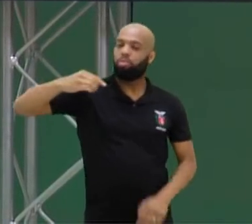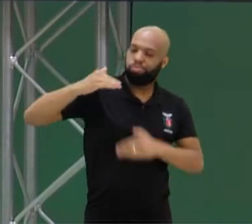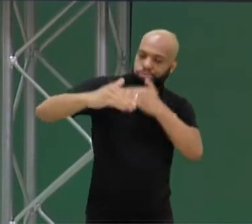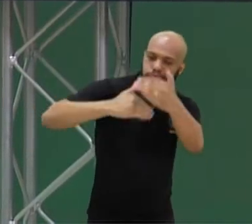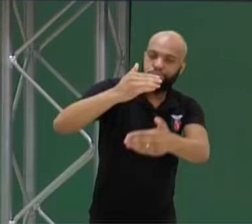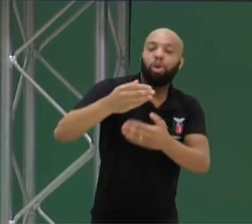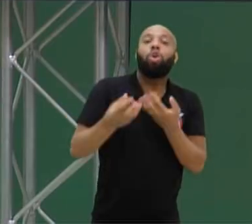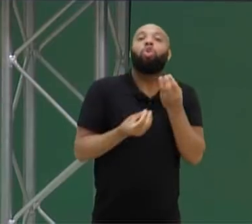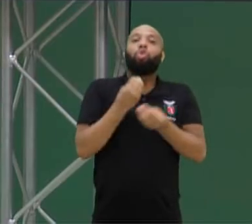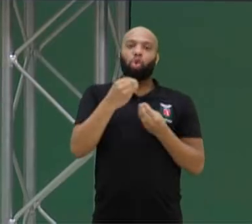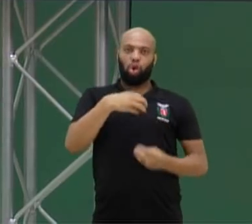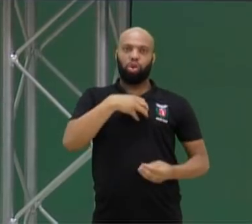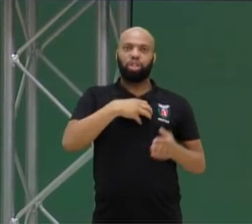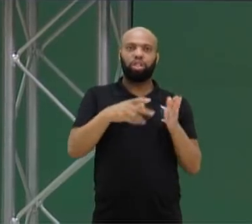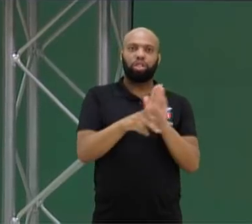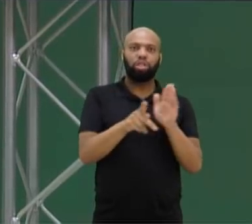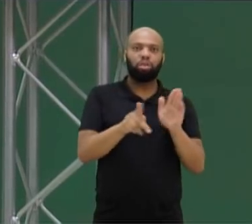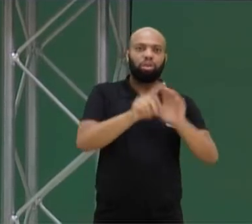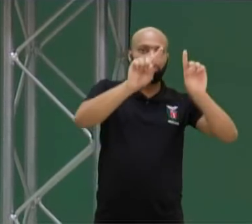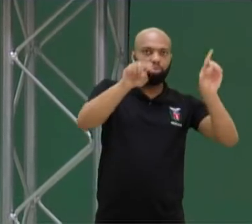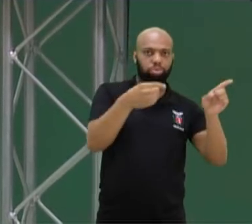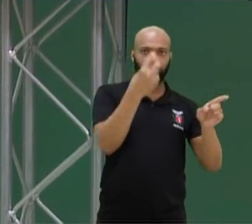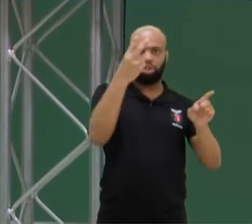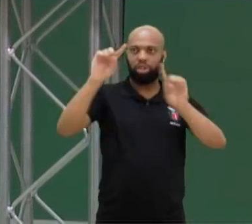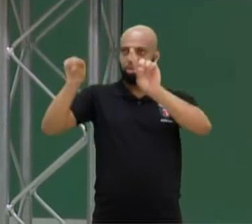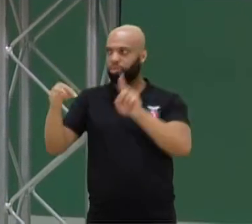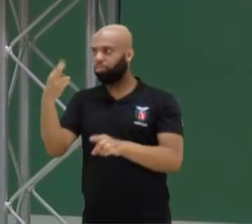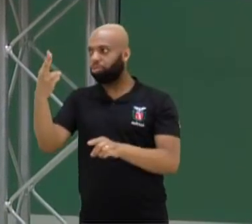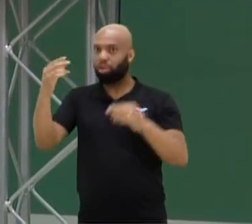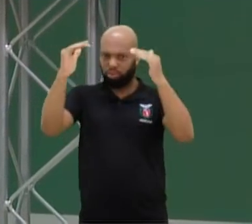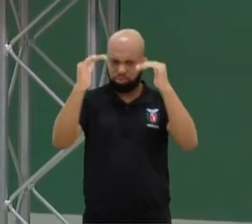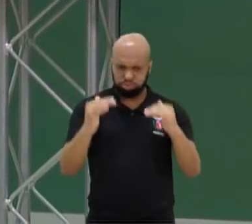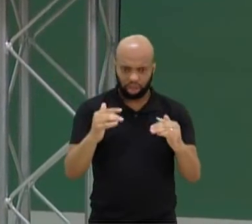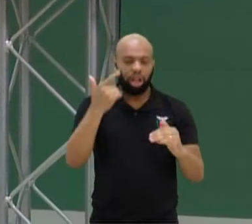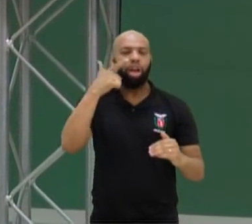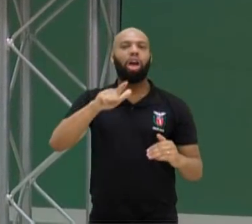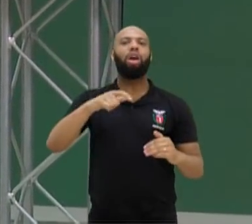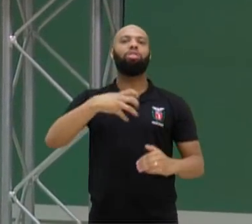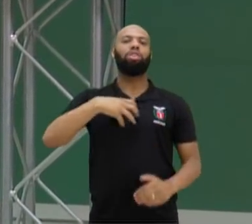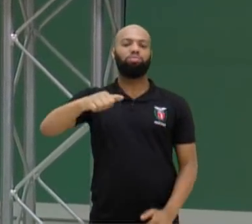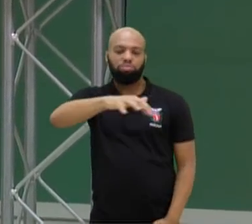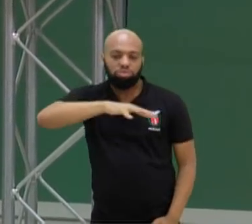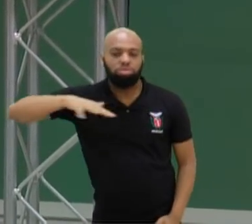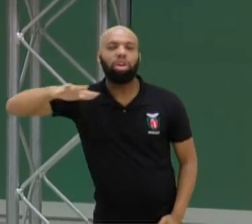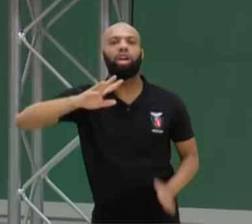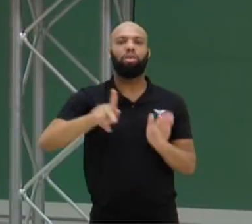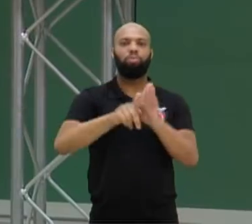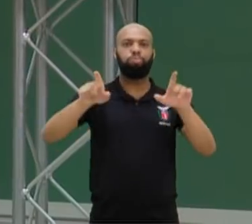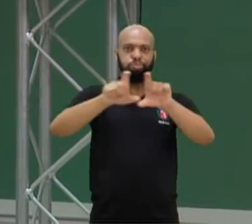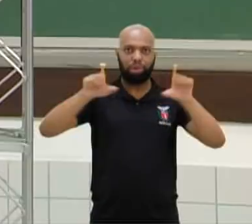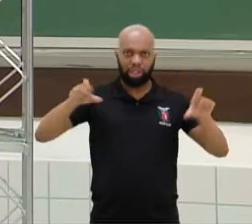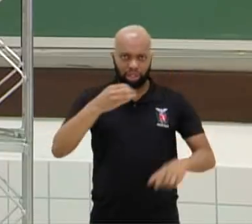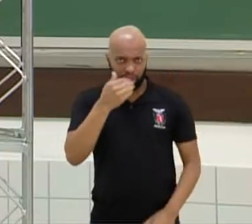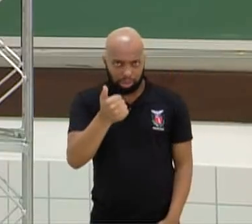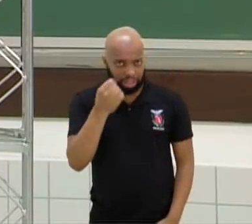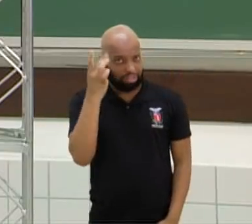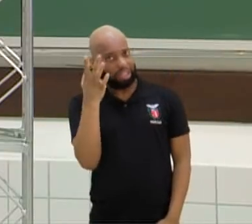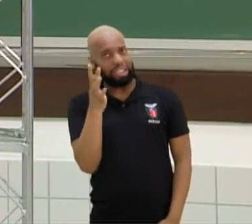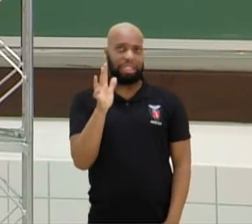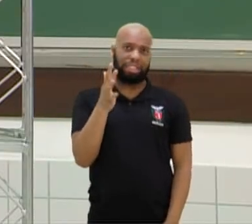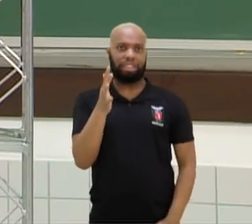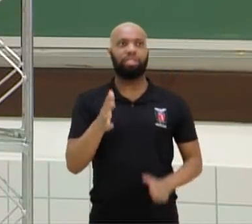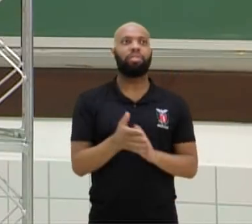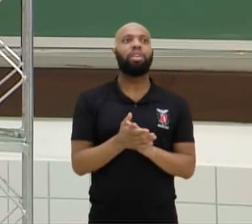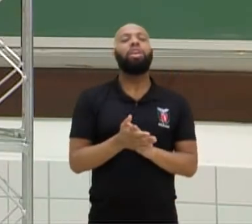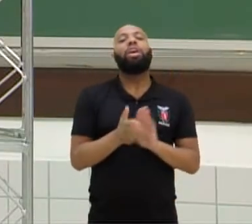quadrado deles para que você chegue na equação geral da circunferência. Tudo bem? Não é tão fácil assim. Agora,